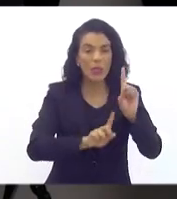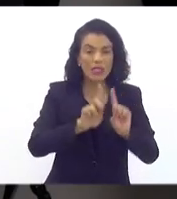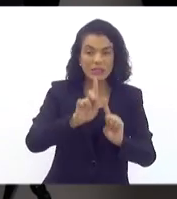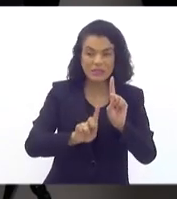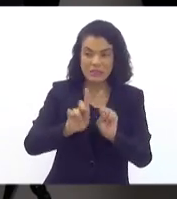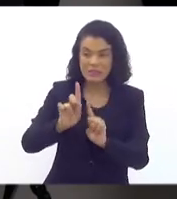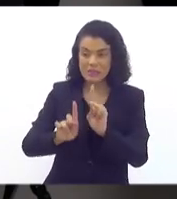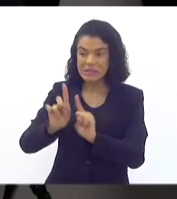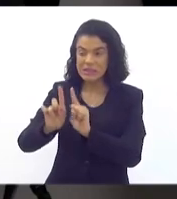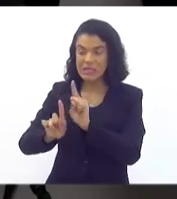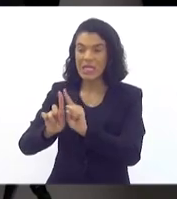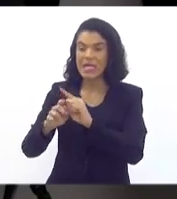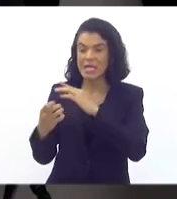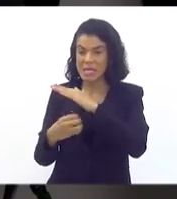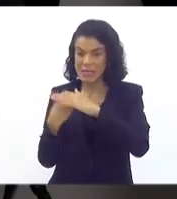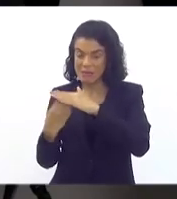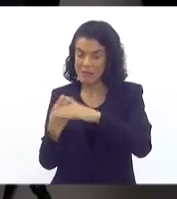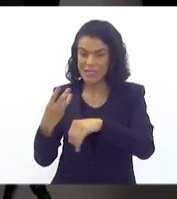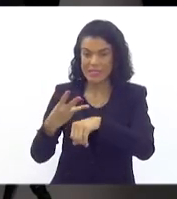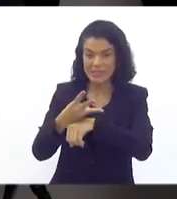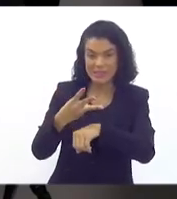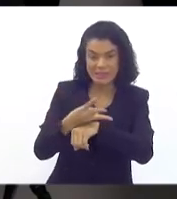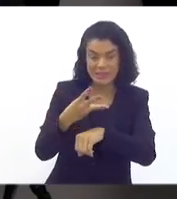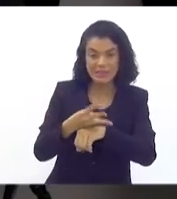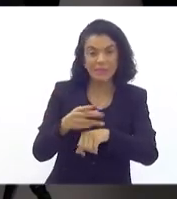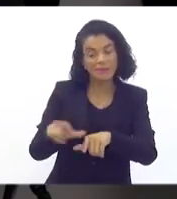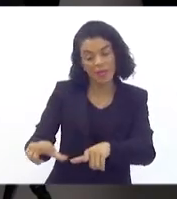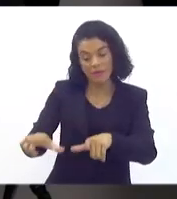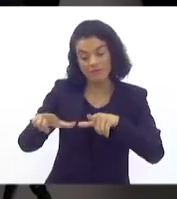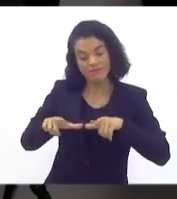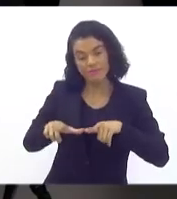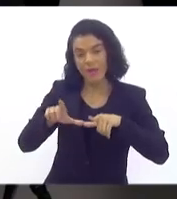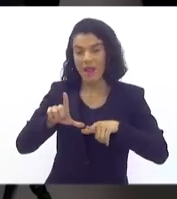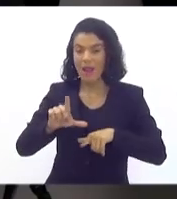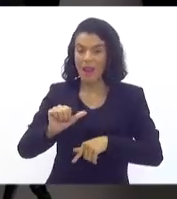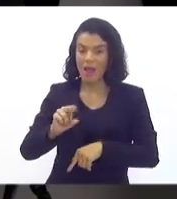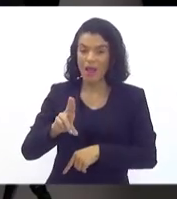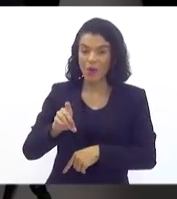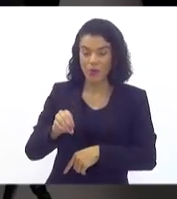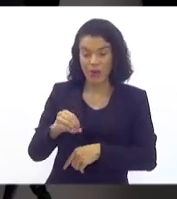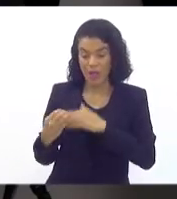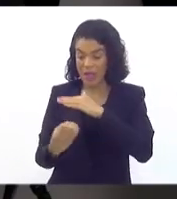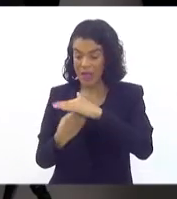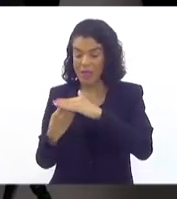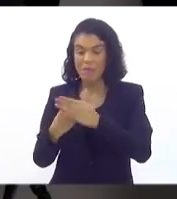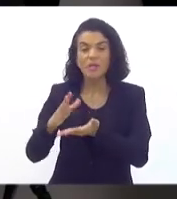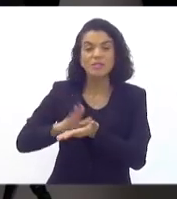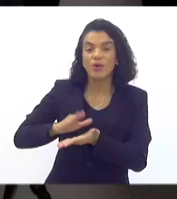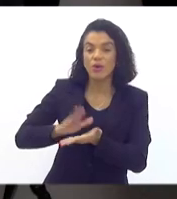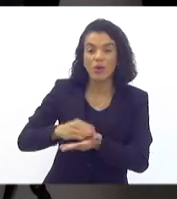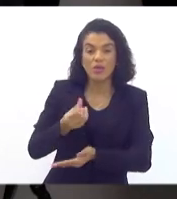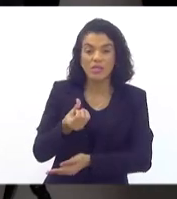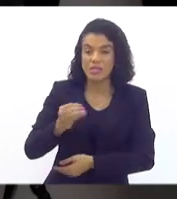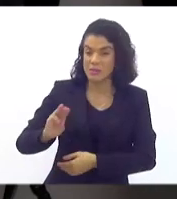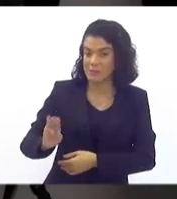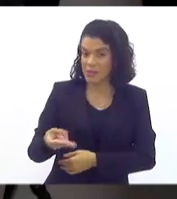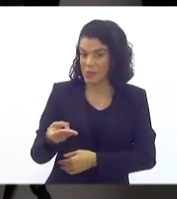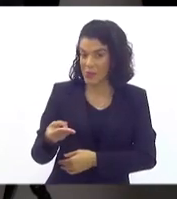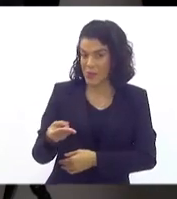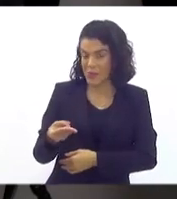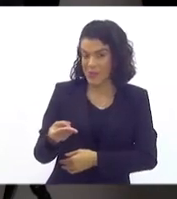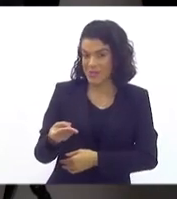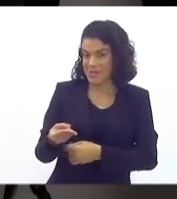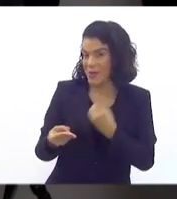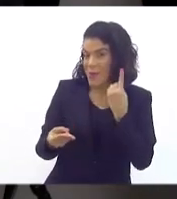de empresa terceirizada para fazer logo técnico uma das empresas comprou 6 milhões para fazer laudo e um processo